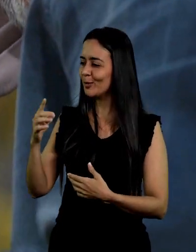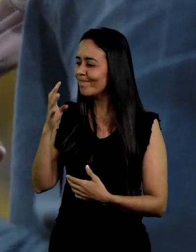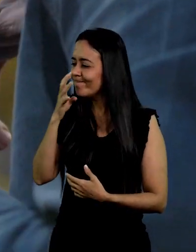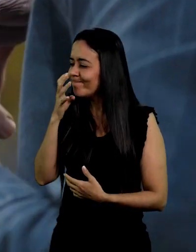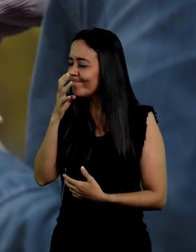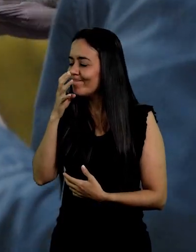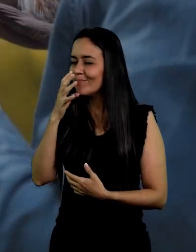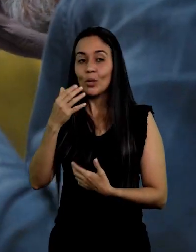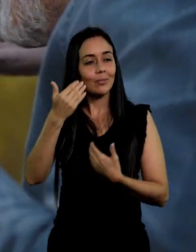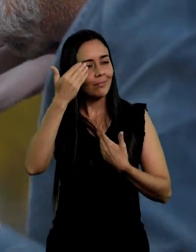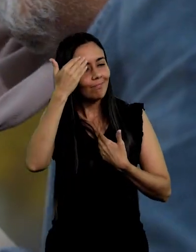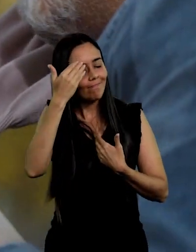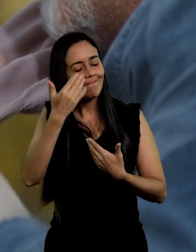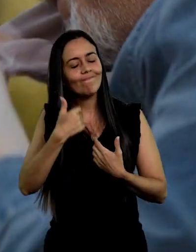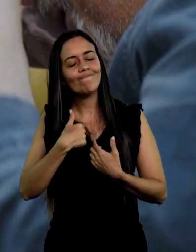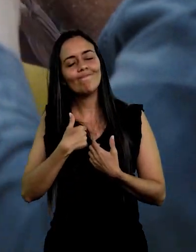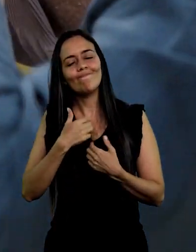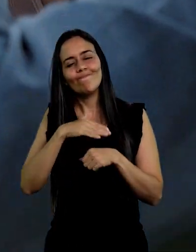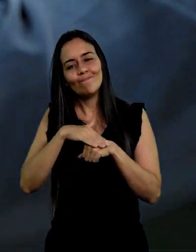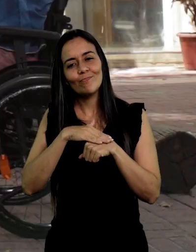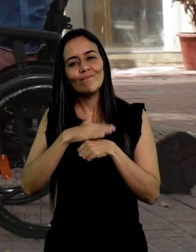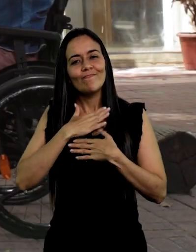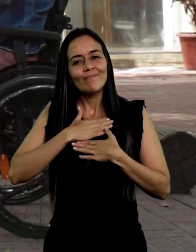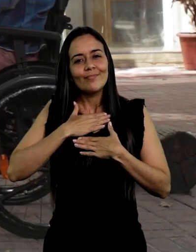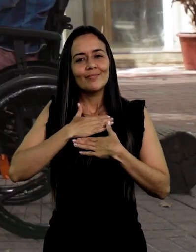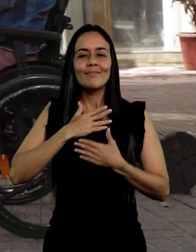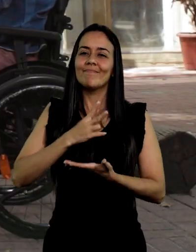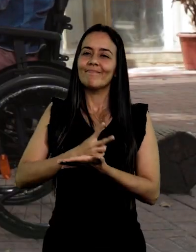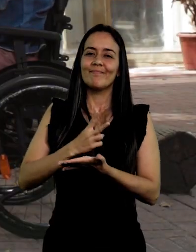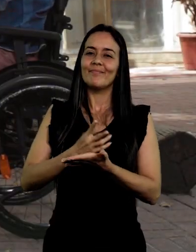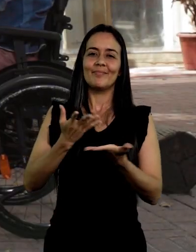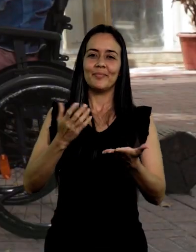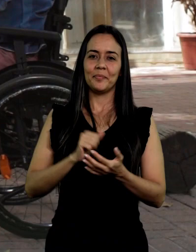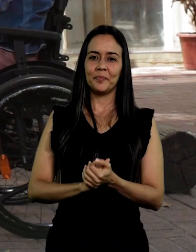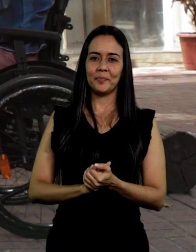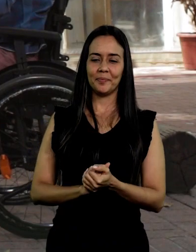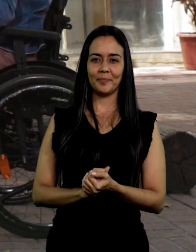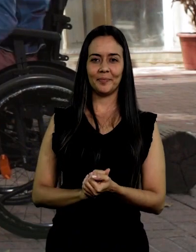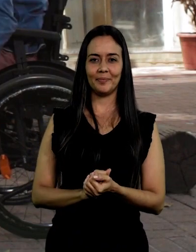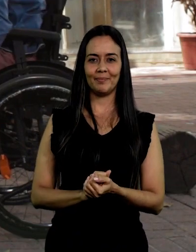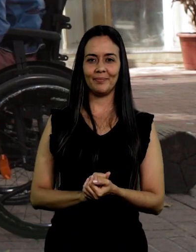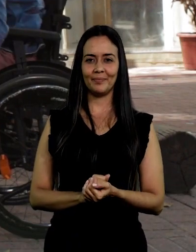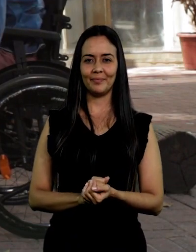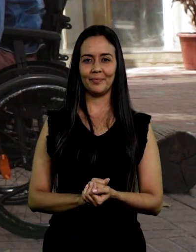pô. Conversar com você é sempre um prazer. Então vamos partir, Nando. Vamos.